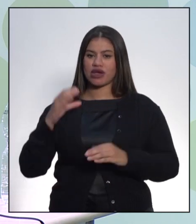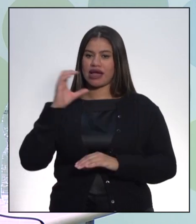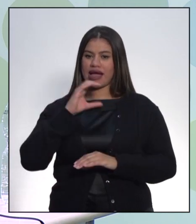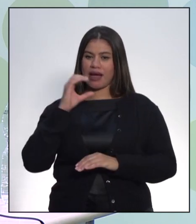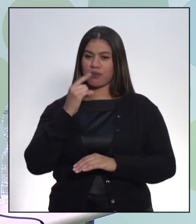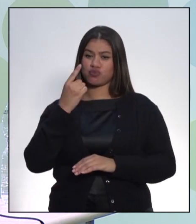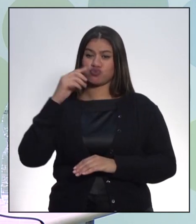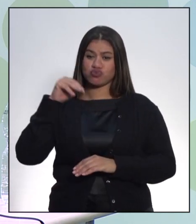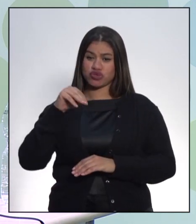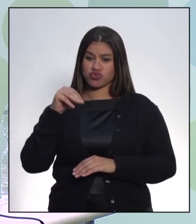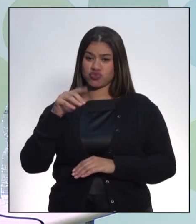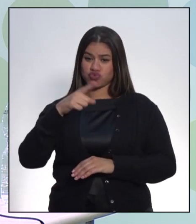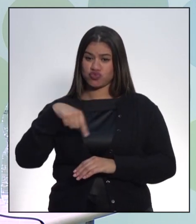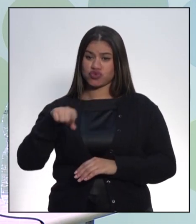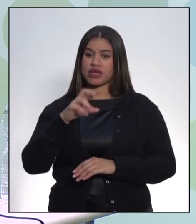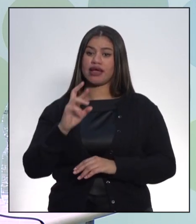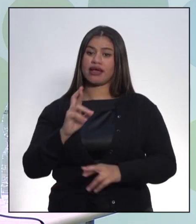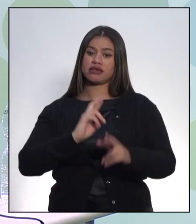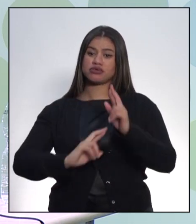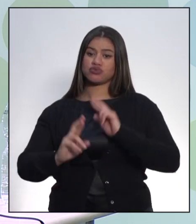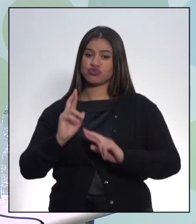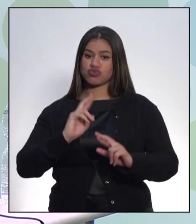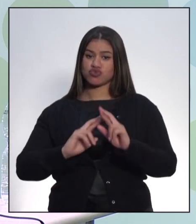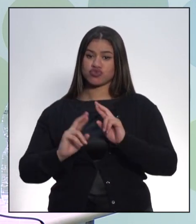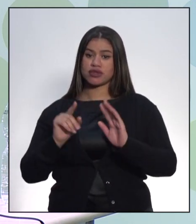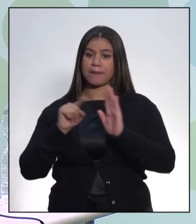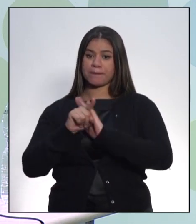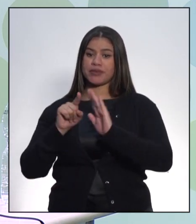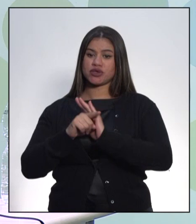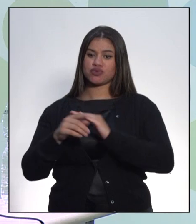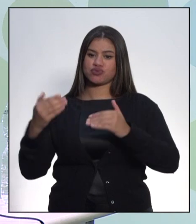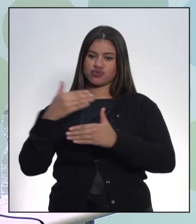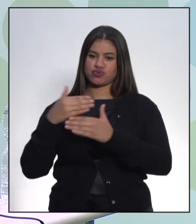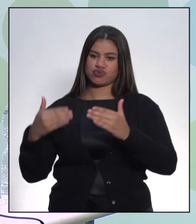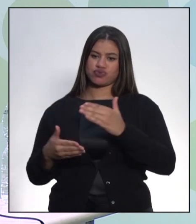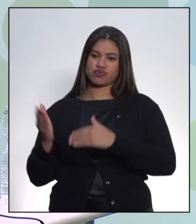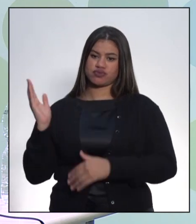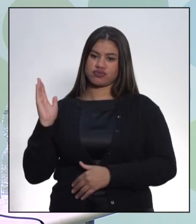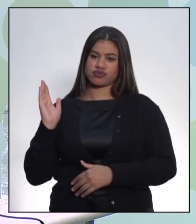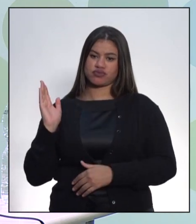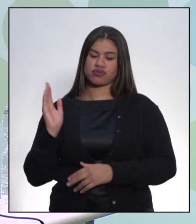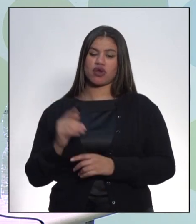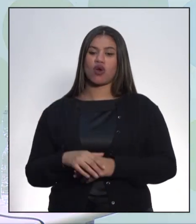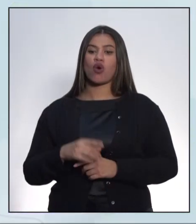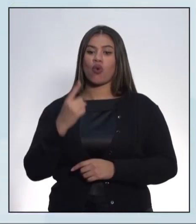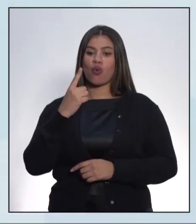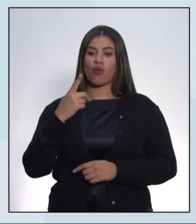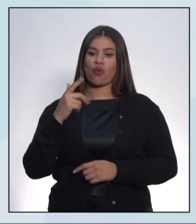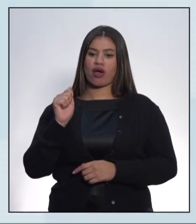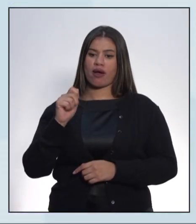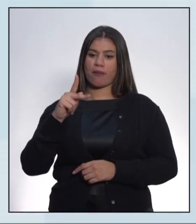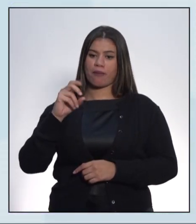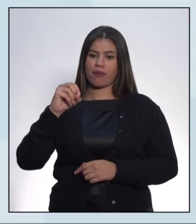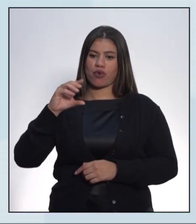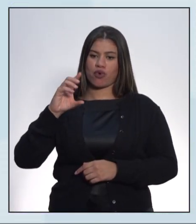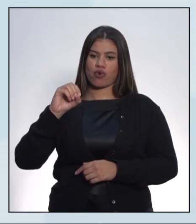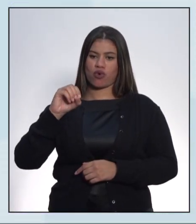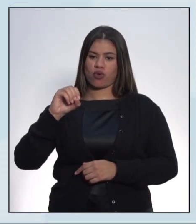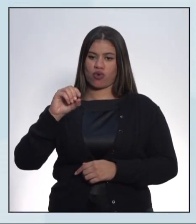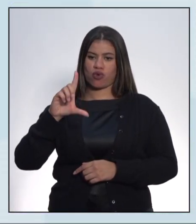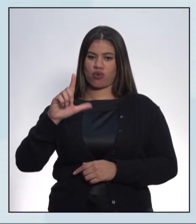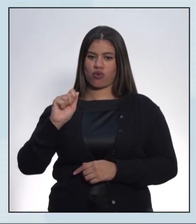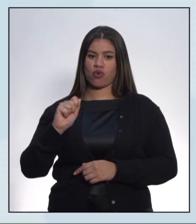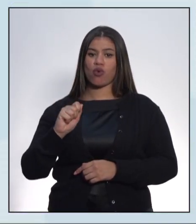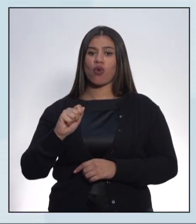Um minutinho para você. Responda, por favor, as duas perguntas na tela. No conto Um Apólogo, quais são as personagens presentes